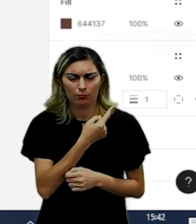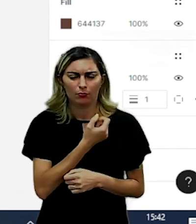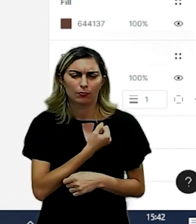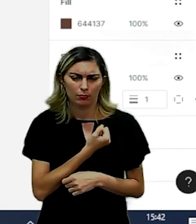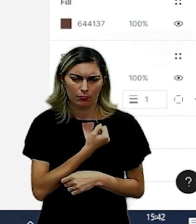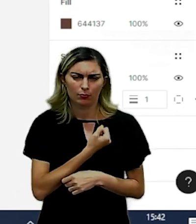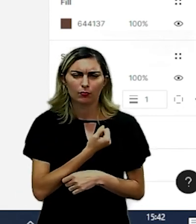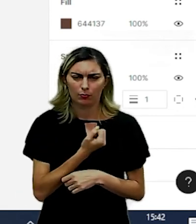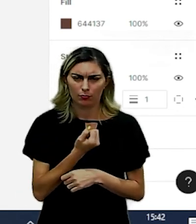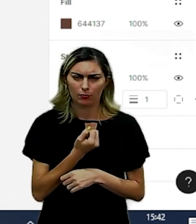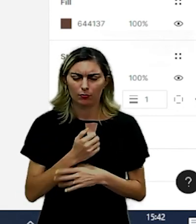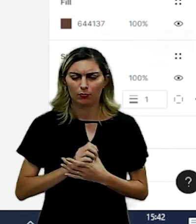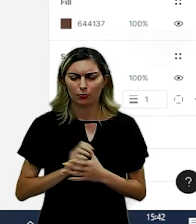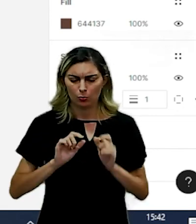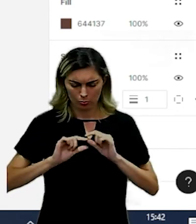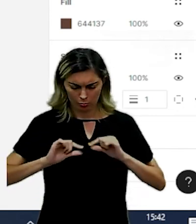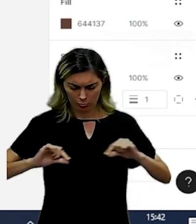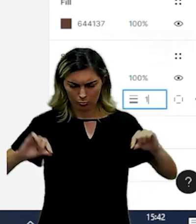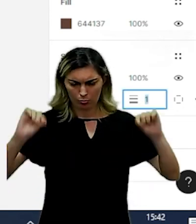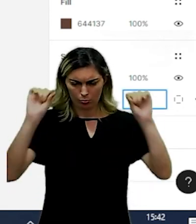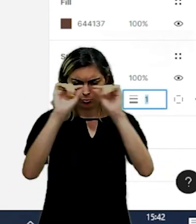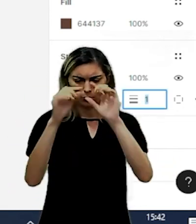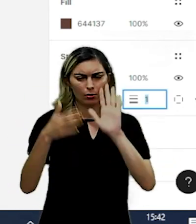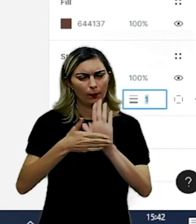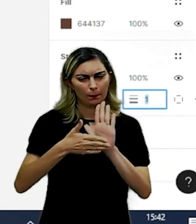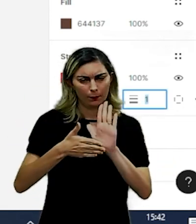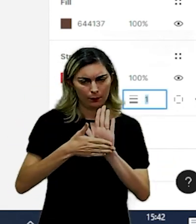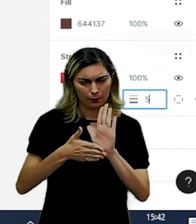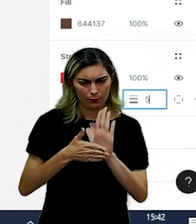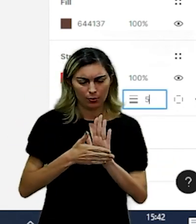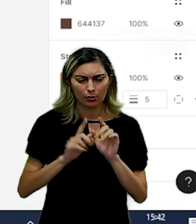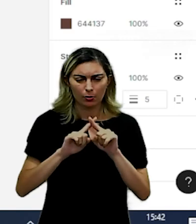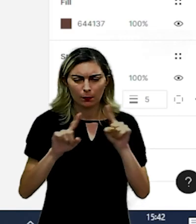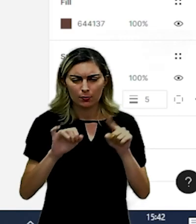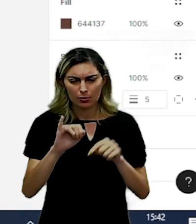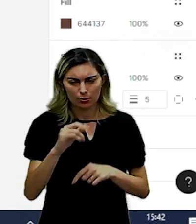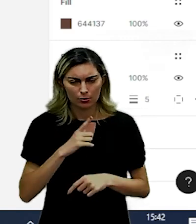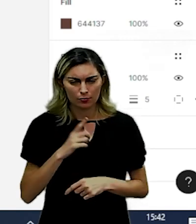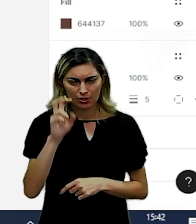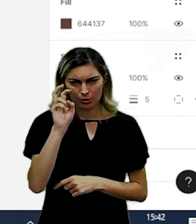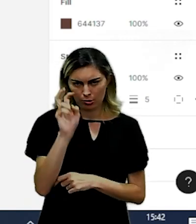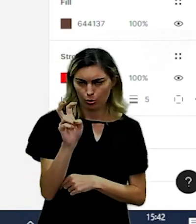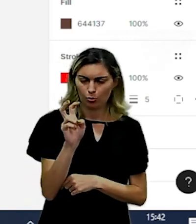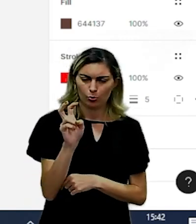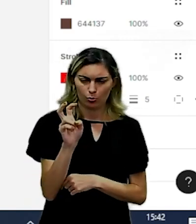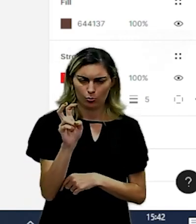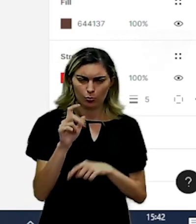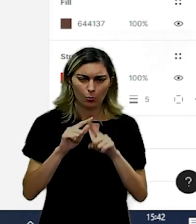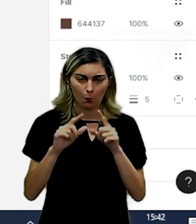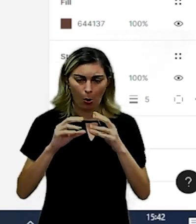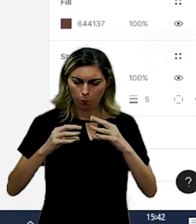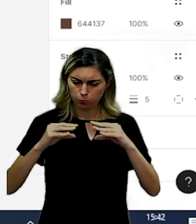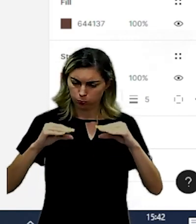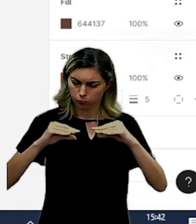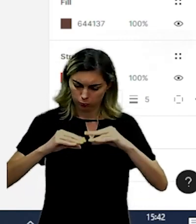da grossura. O padrão vai vir 1, mas se eu quiser 5, ficou mais grosso.